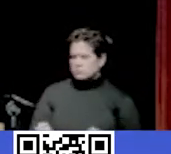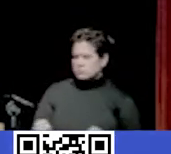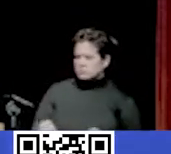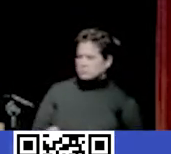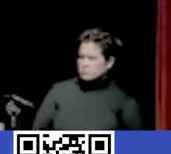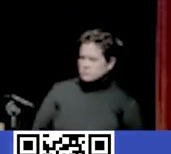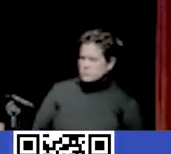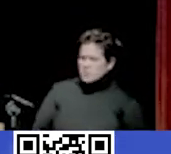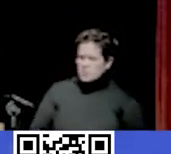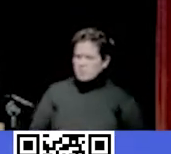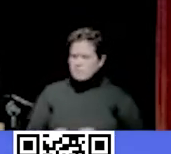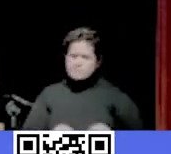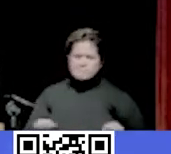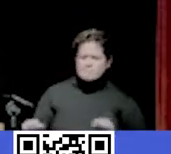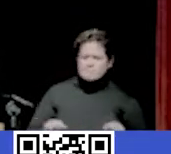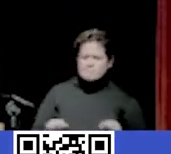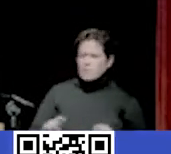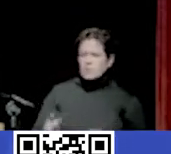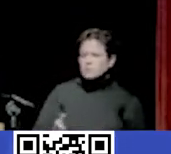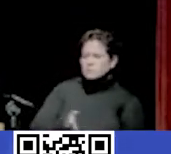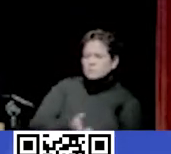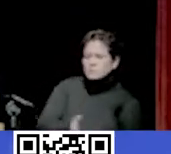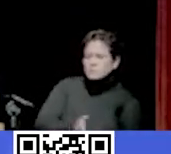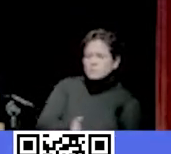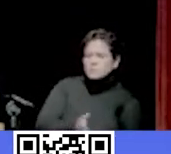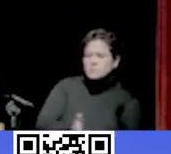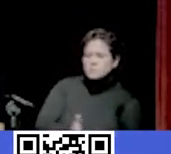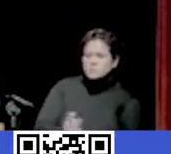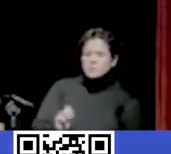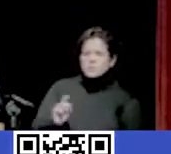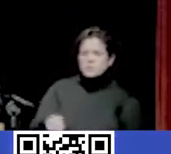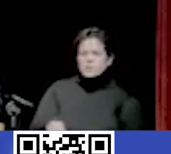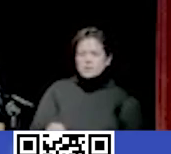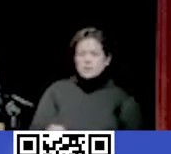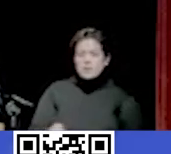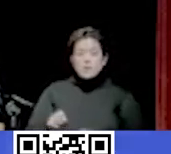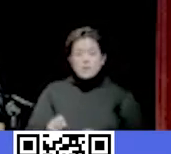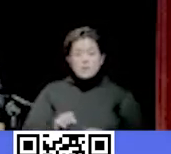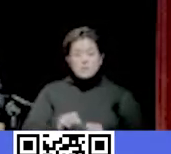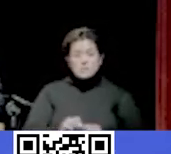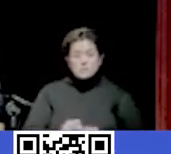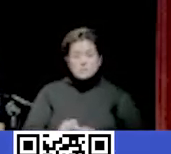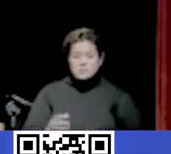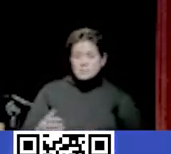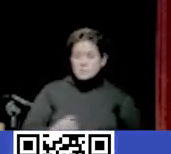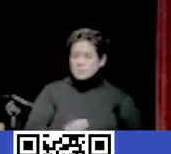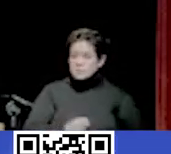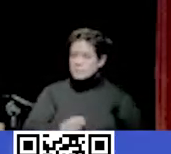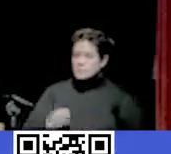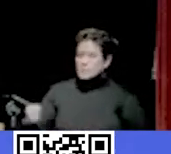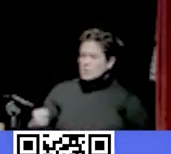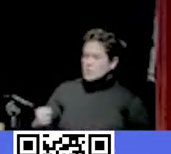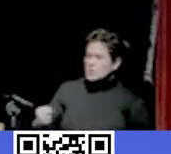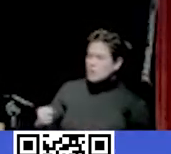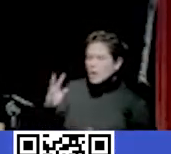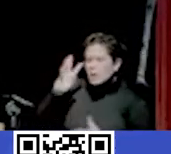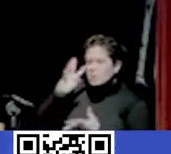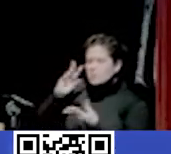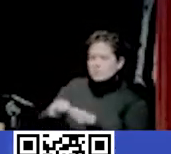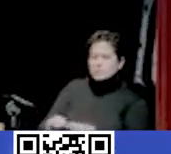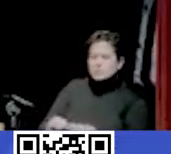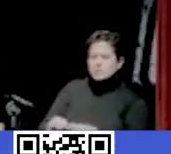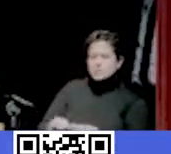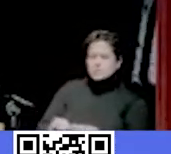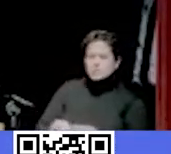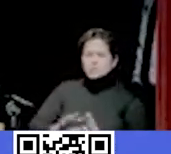Humanos. A plataforma, que deve ser lançada ainda nesse ano pelo governo, prevê a publicação e a análise de